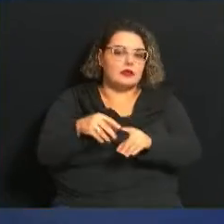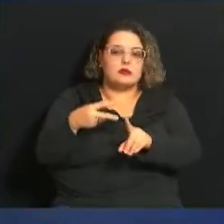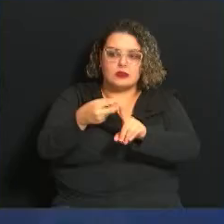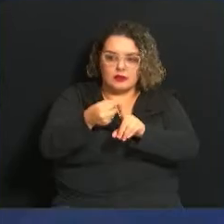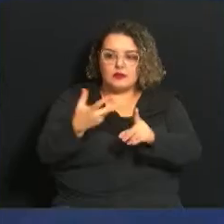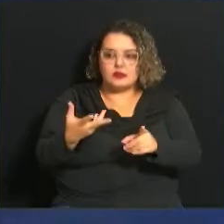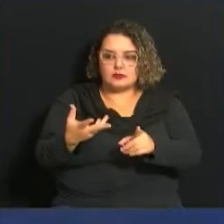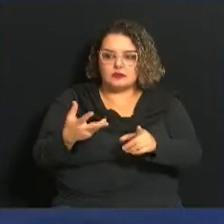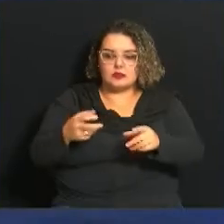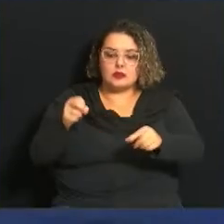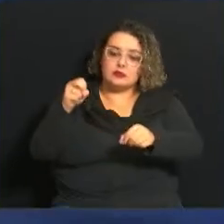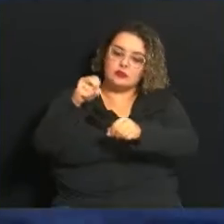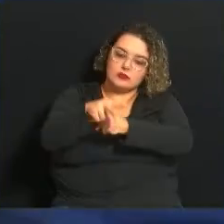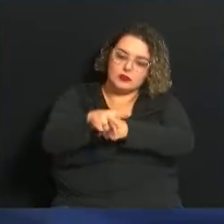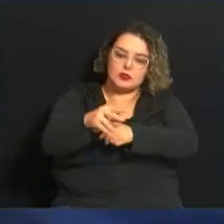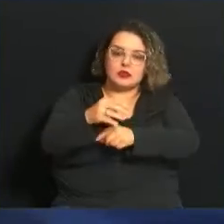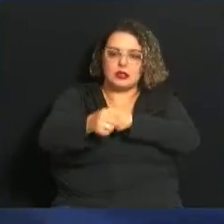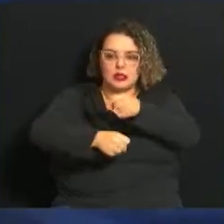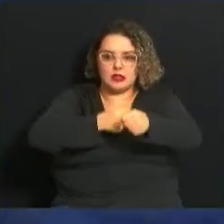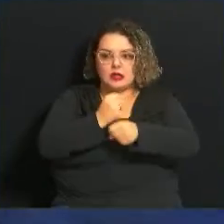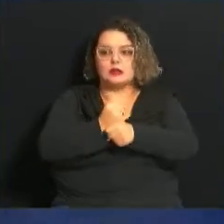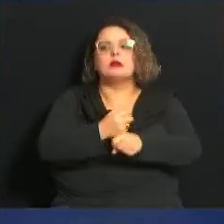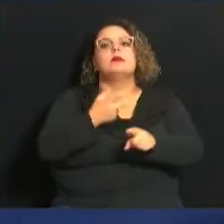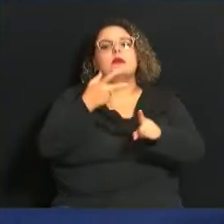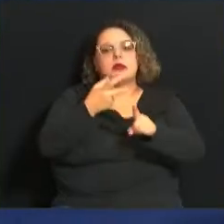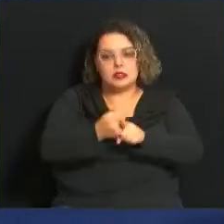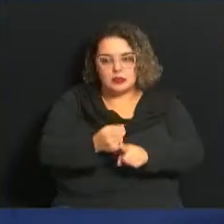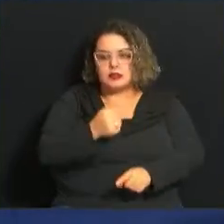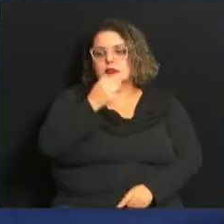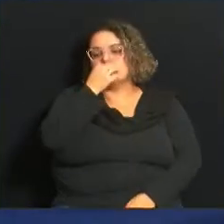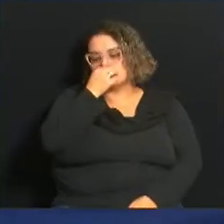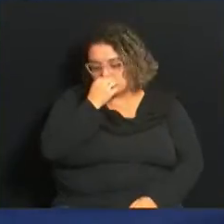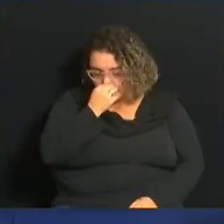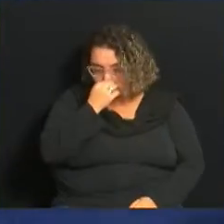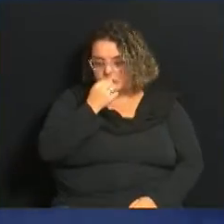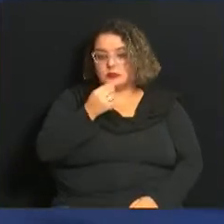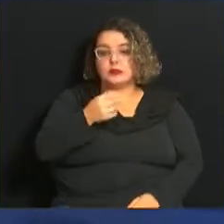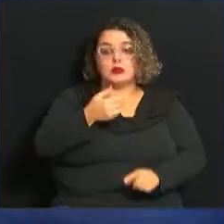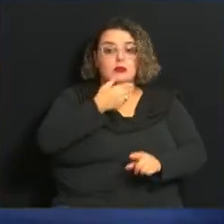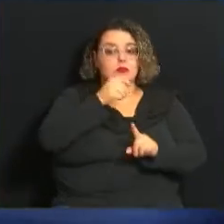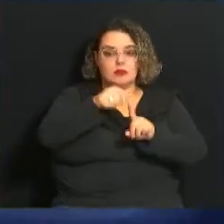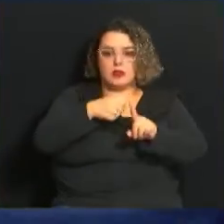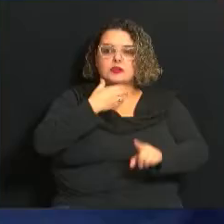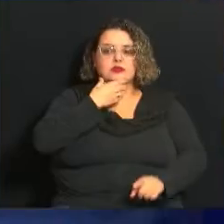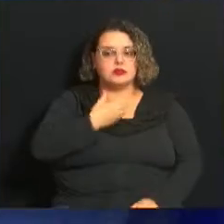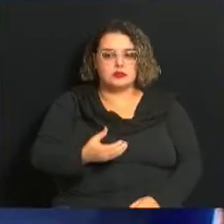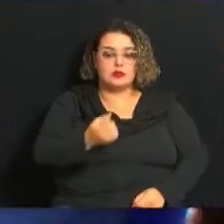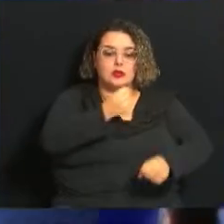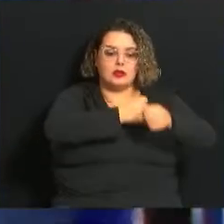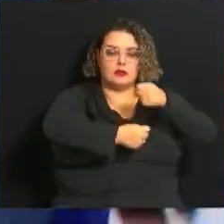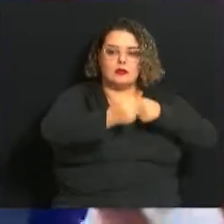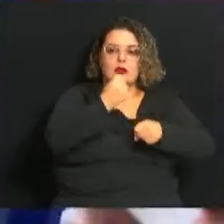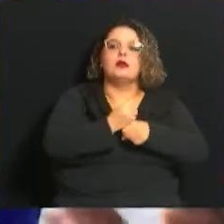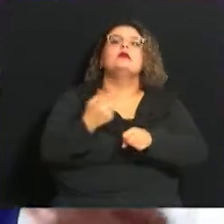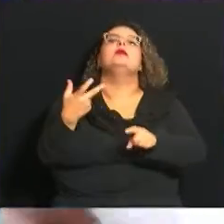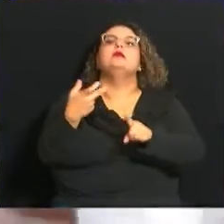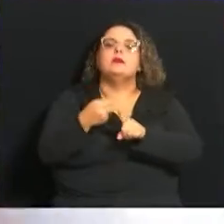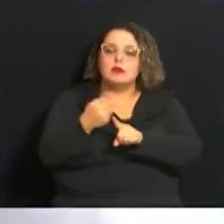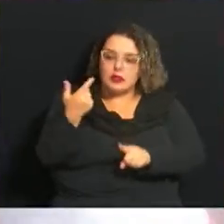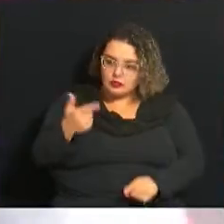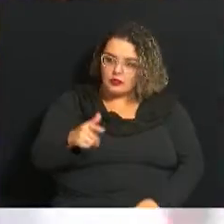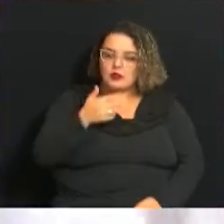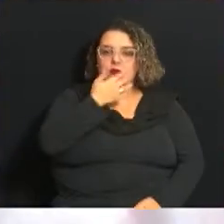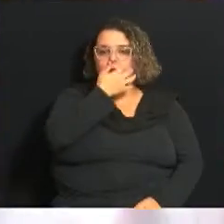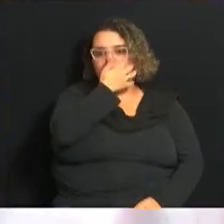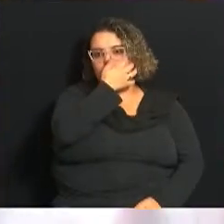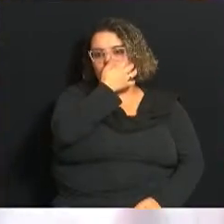vírus circulantes naquele ano. Então, mesmo que a pessoa tenha tomado em dezembro do ano passado, esse ano é recomendado que tome uma nova dose. Bom,